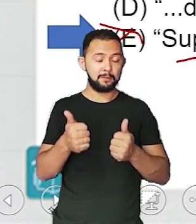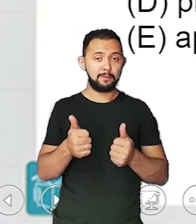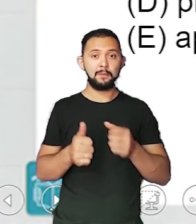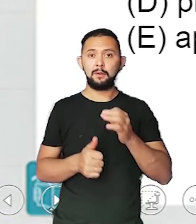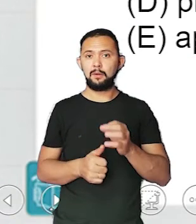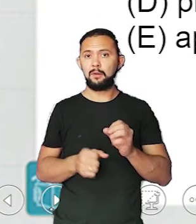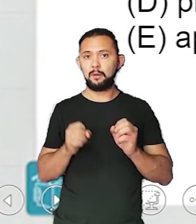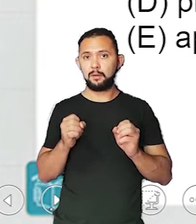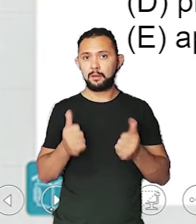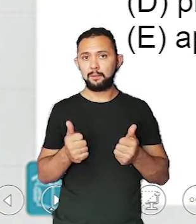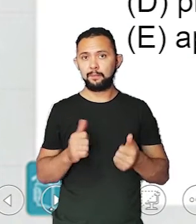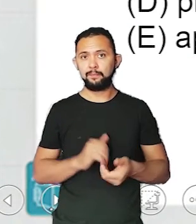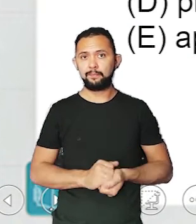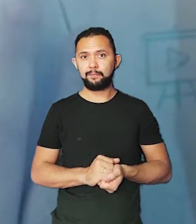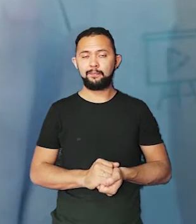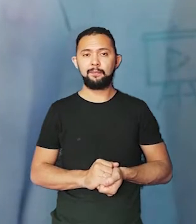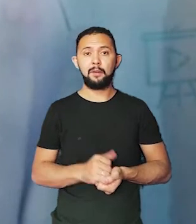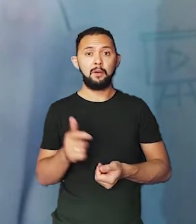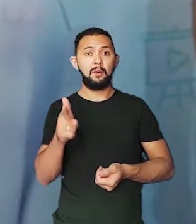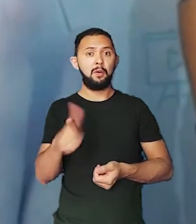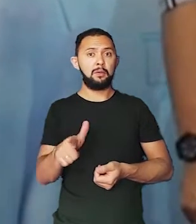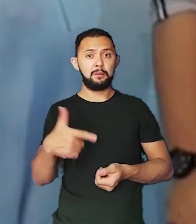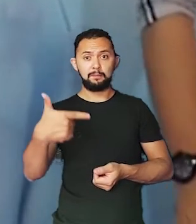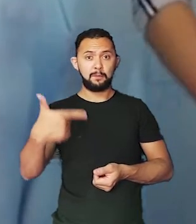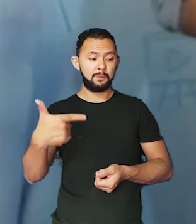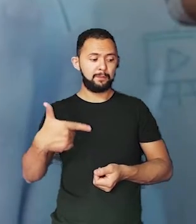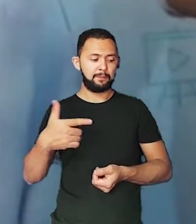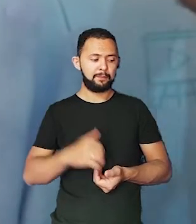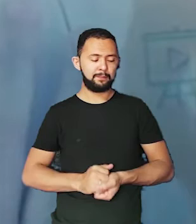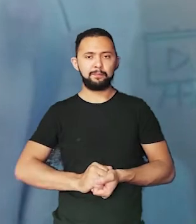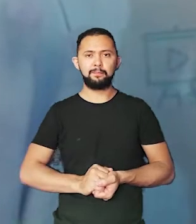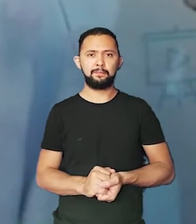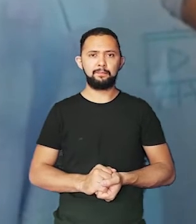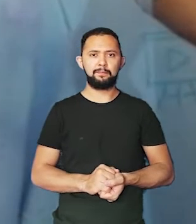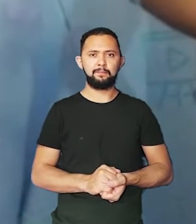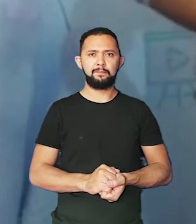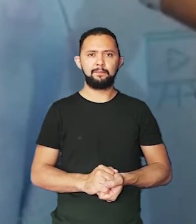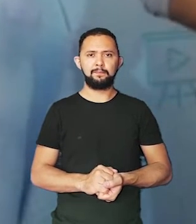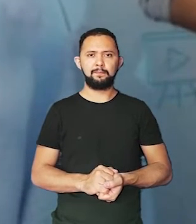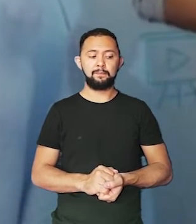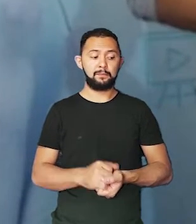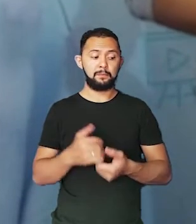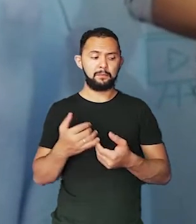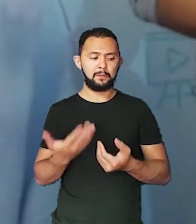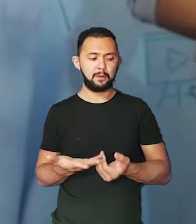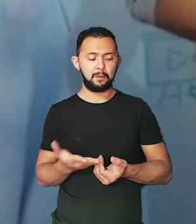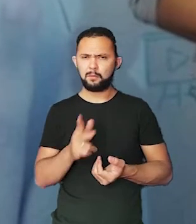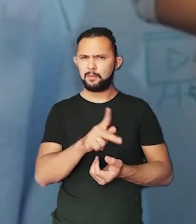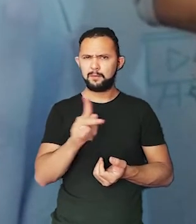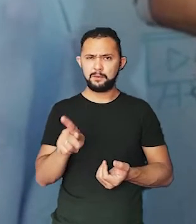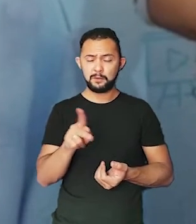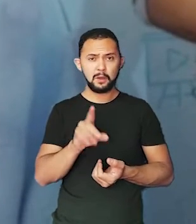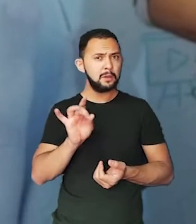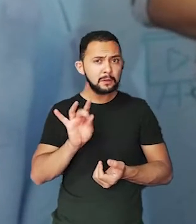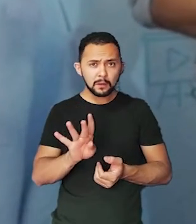aí, letra E, e vamos embora. Vamos para a segunda questão. Morreu, não tem dificuldade. Professor, rapaz, é só assim mesmo?